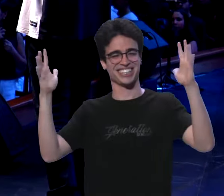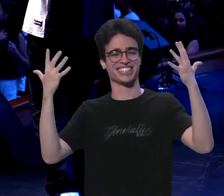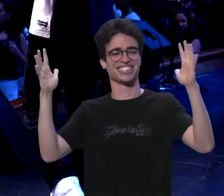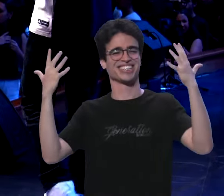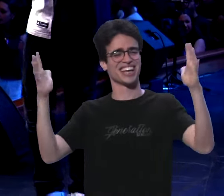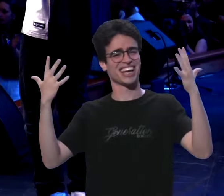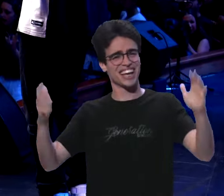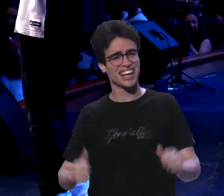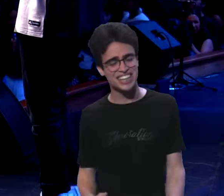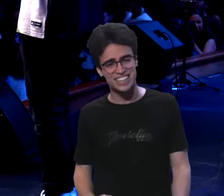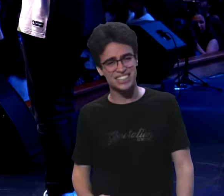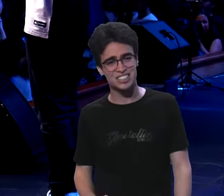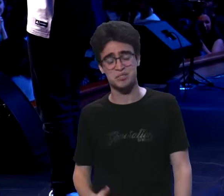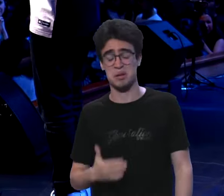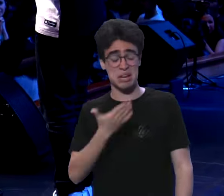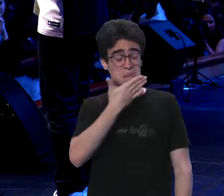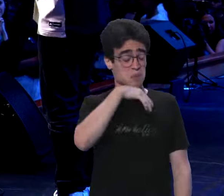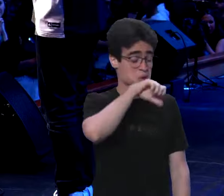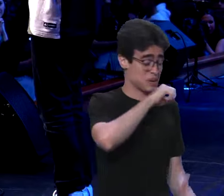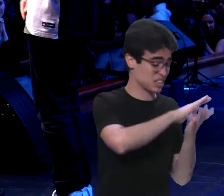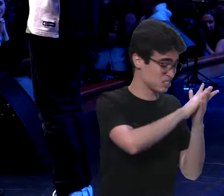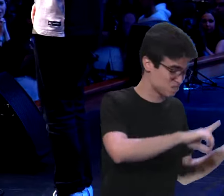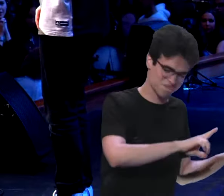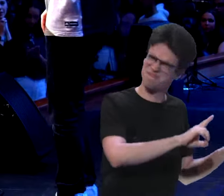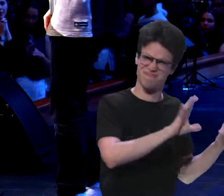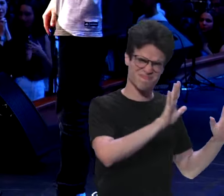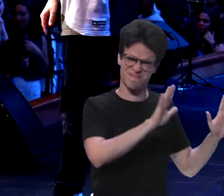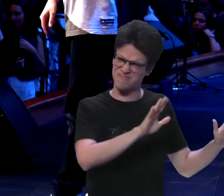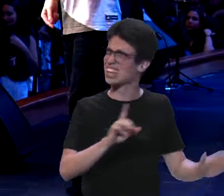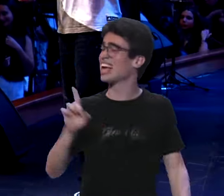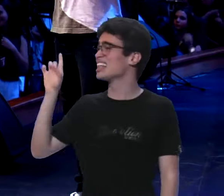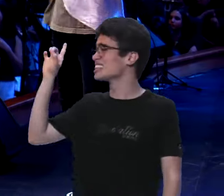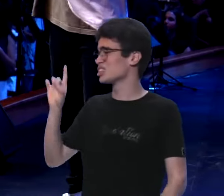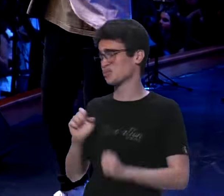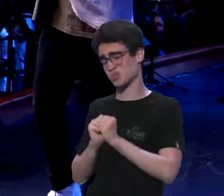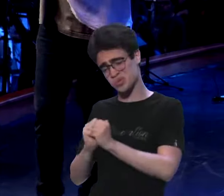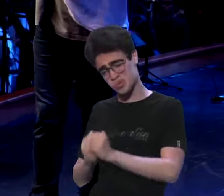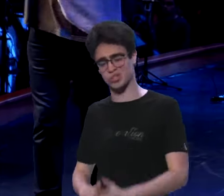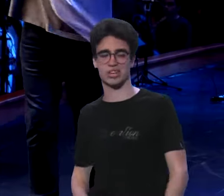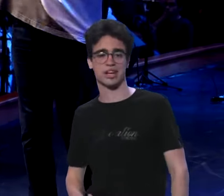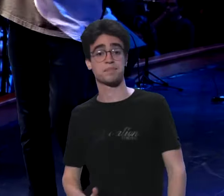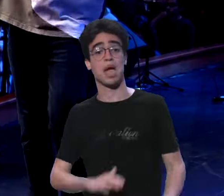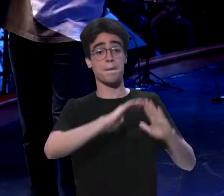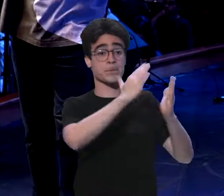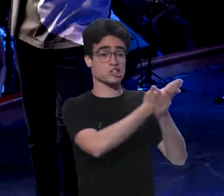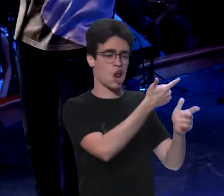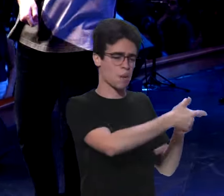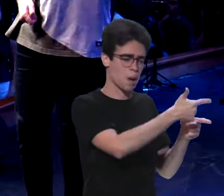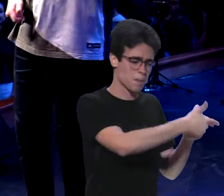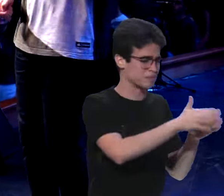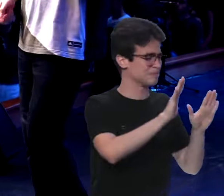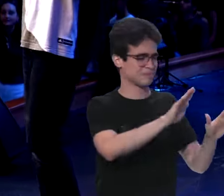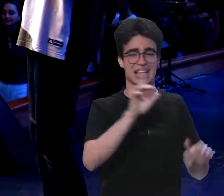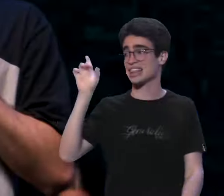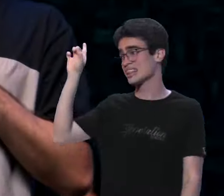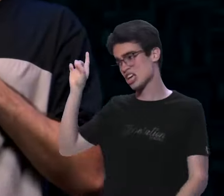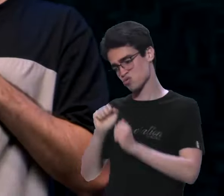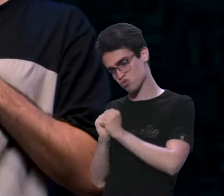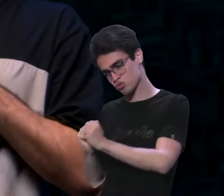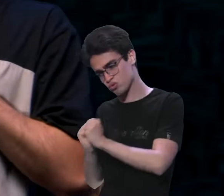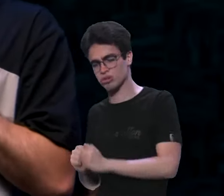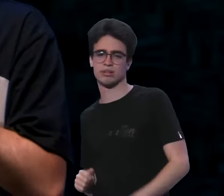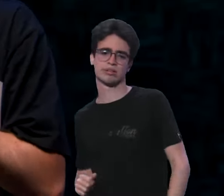No divórcio dos meus pais, Deus está comigo. Nos problemas na minha escola, Deus está comigo. Nos